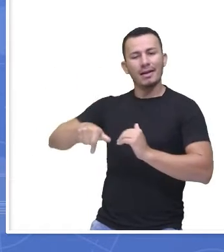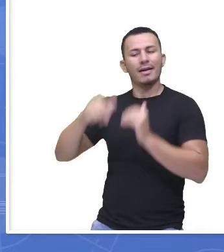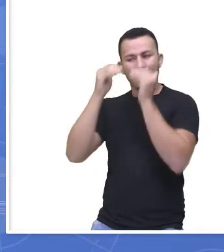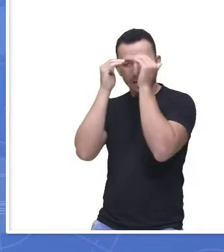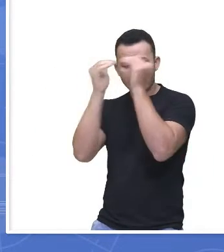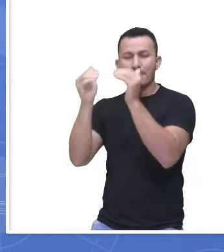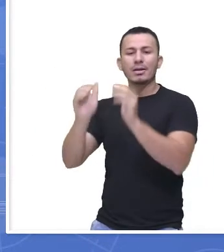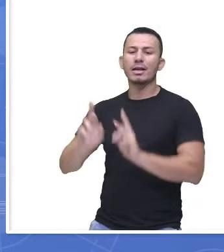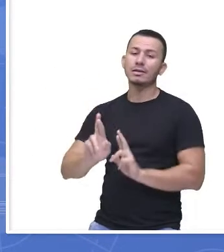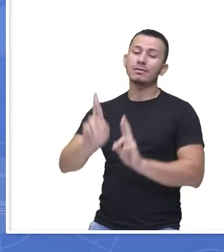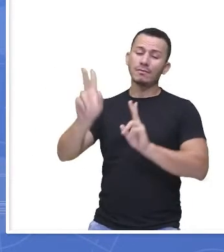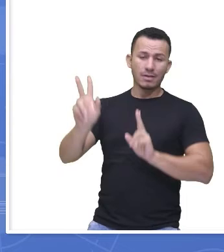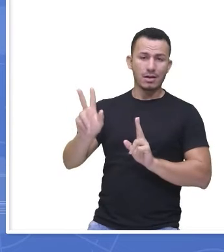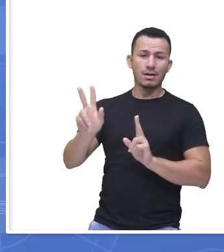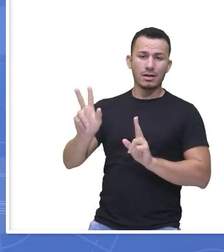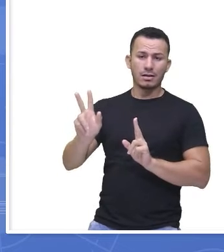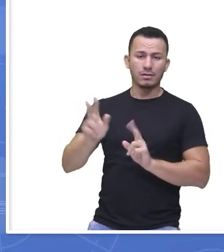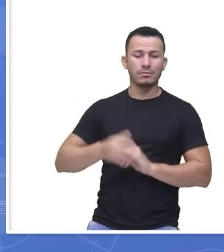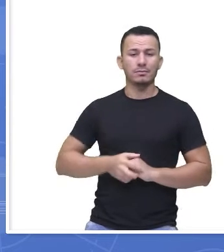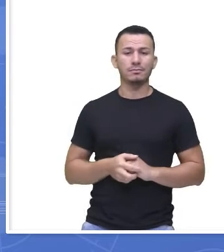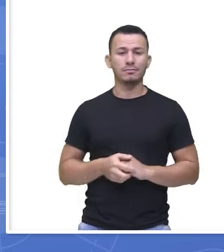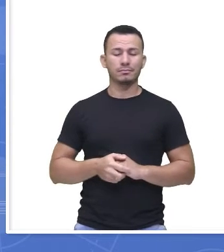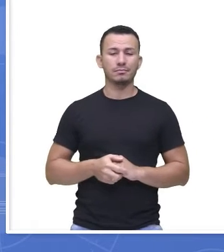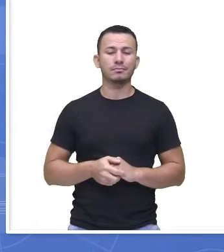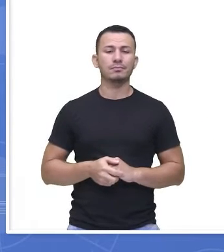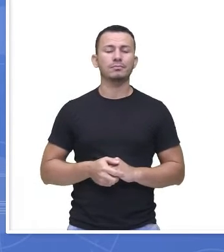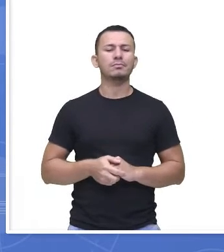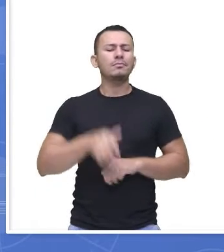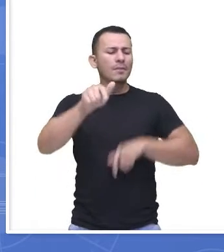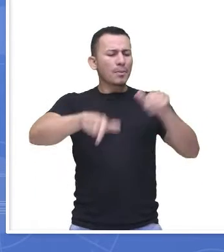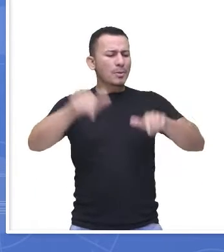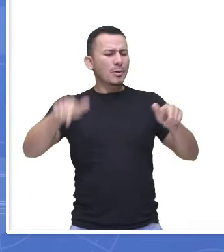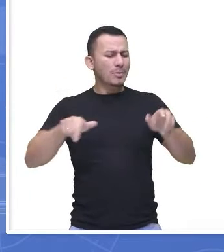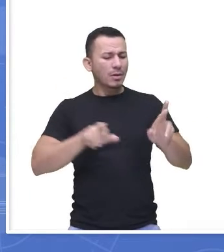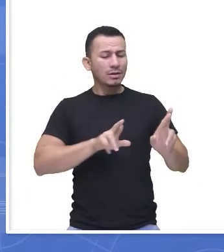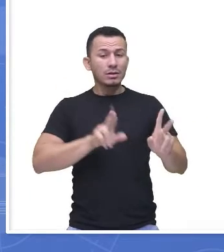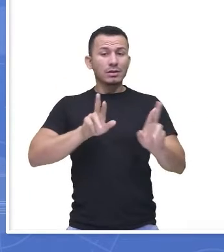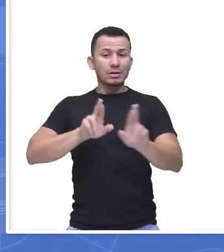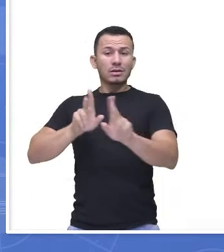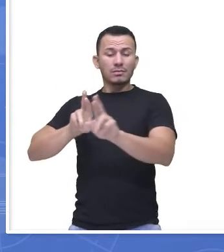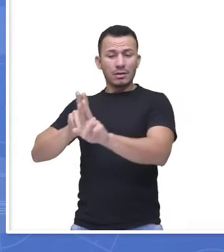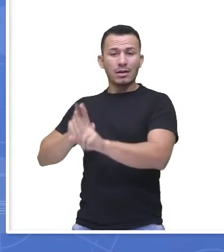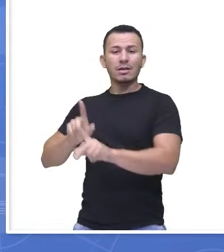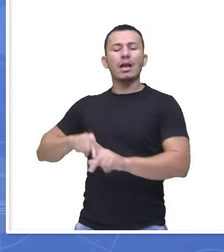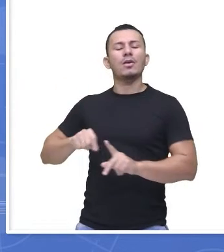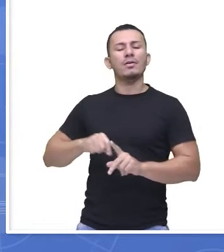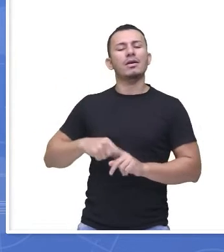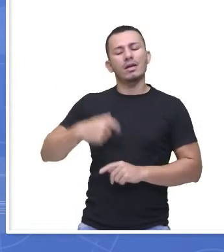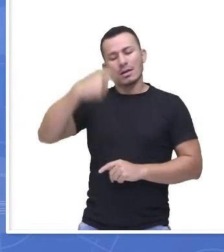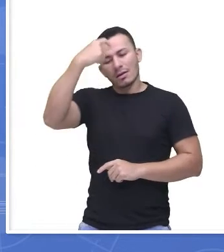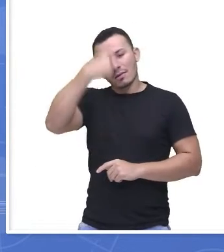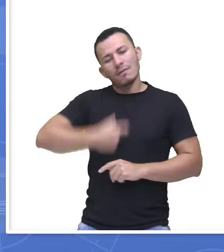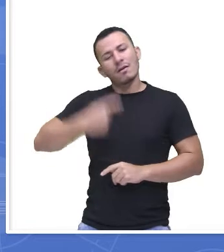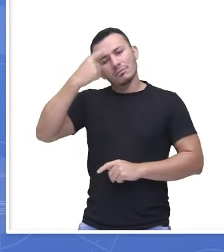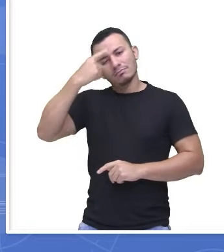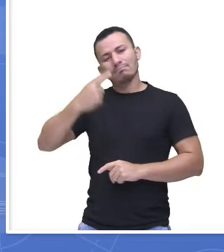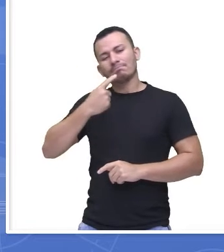essa diferença entre um e outro, é que forma a nossa personalidade,